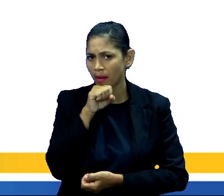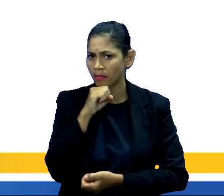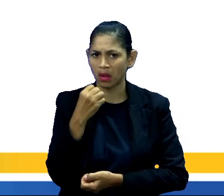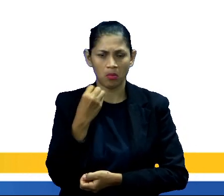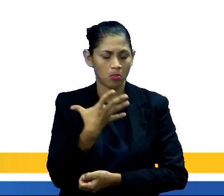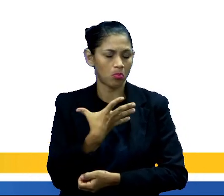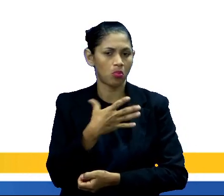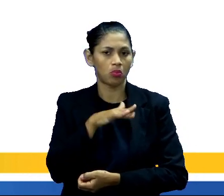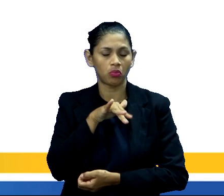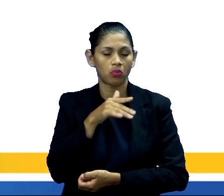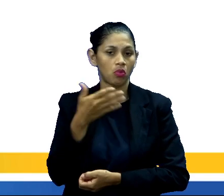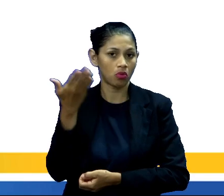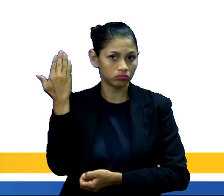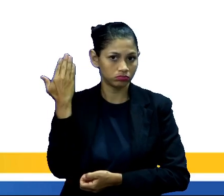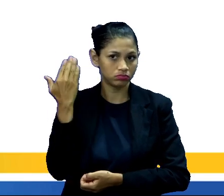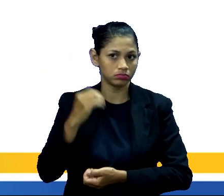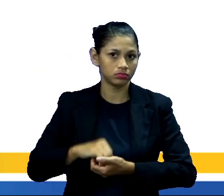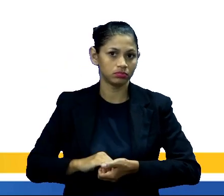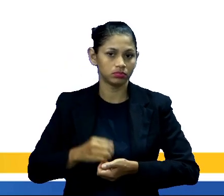ontem.